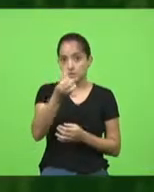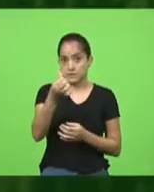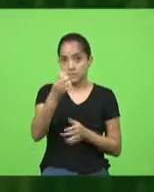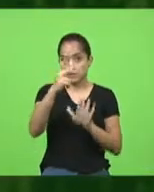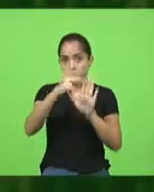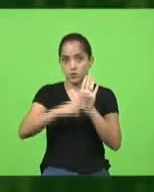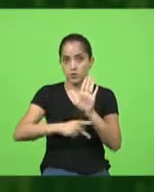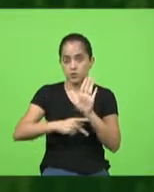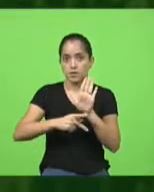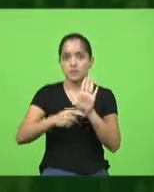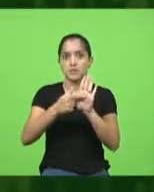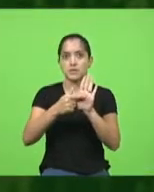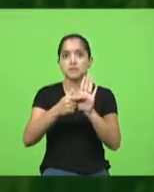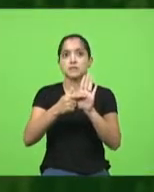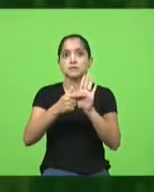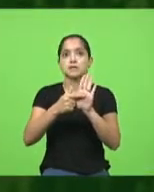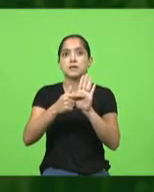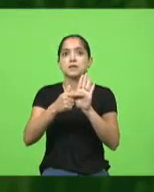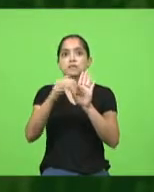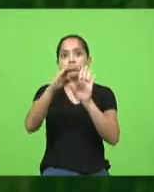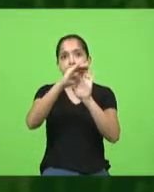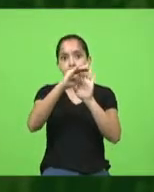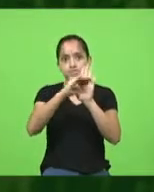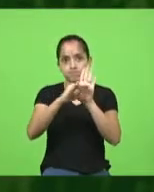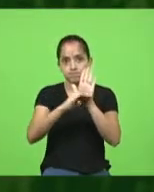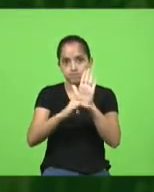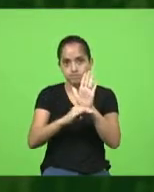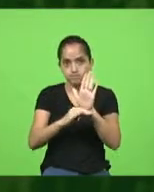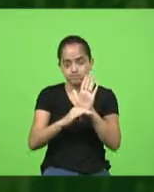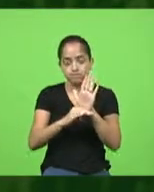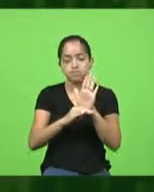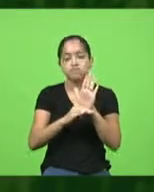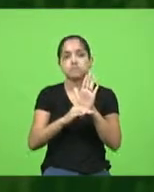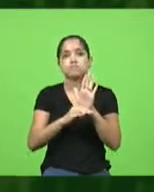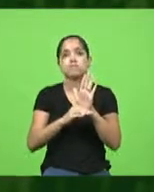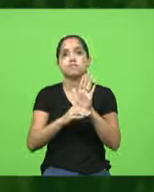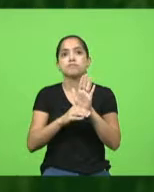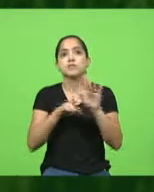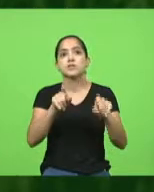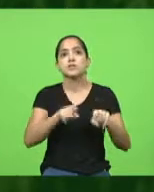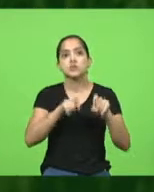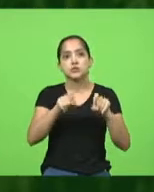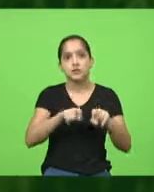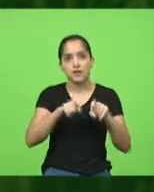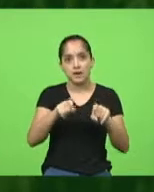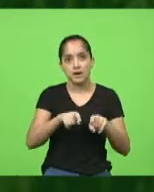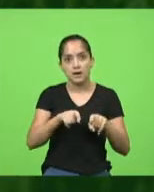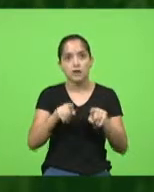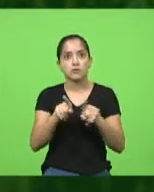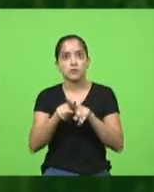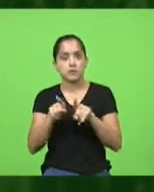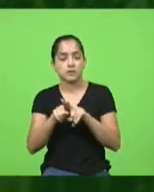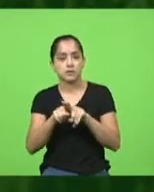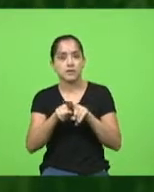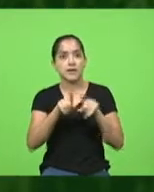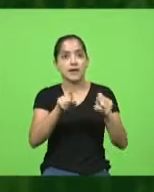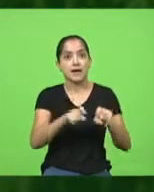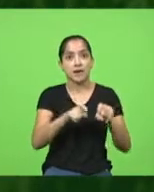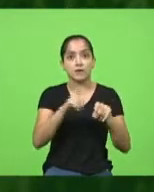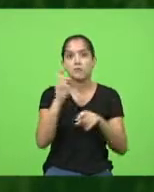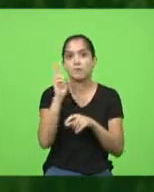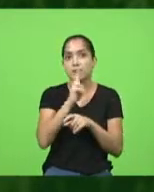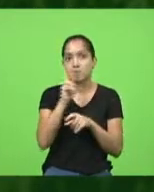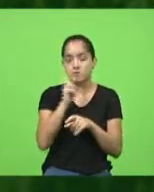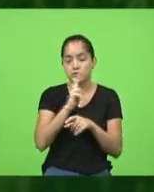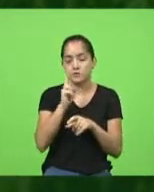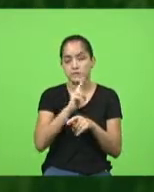estão divididos no Investe Agro Santa Catarina, o Investe Agro Santa Catarina